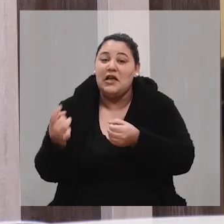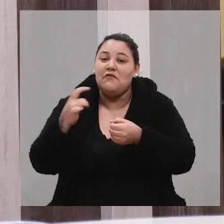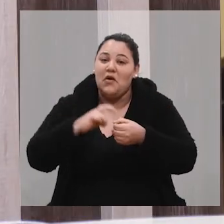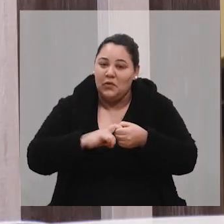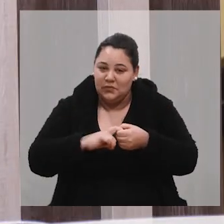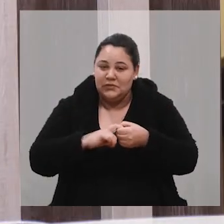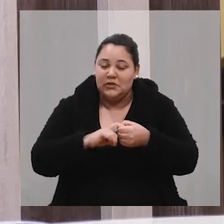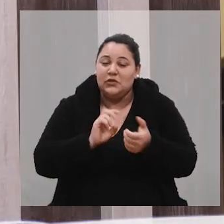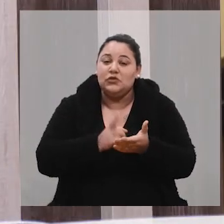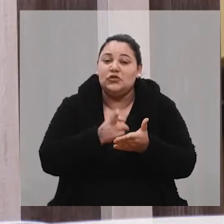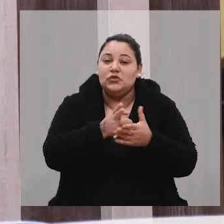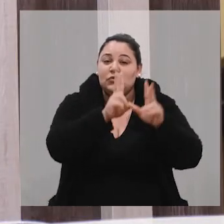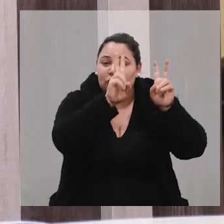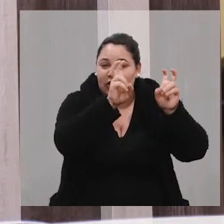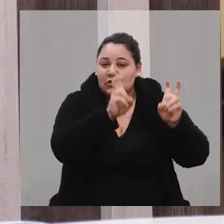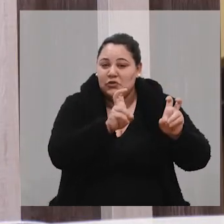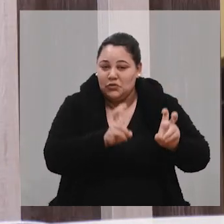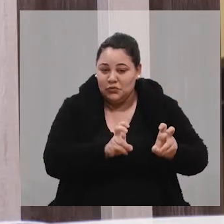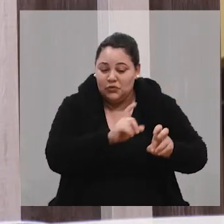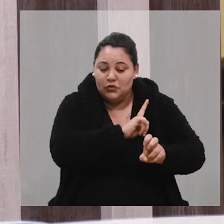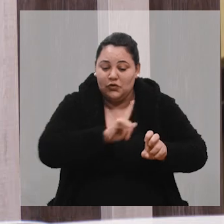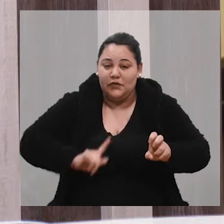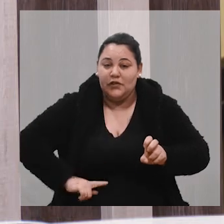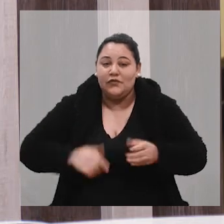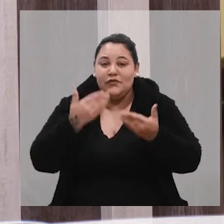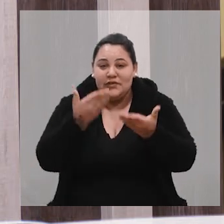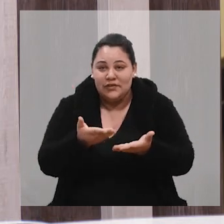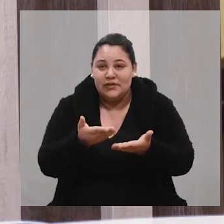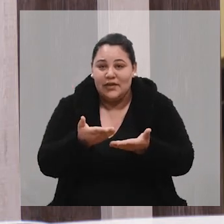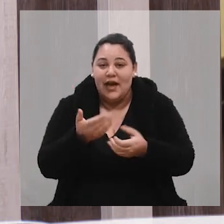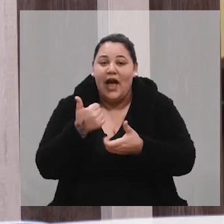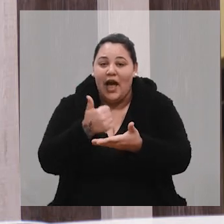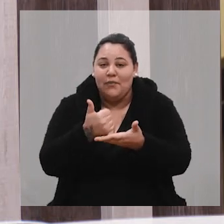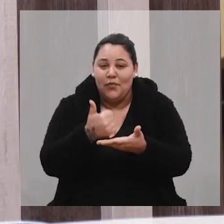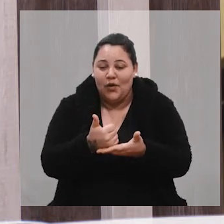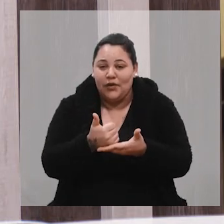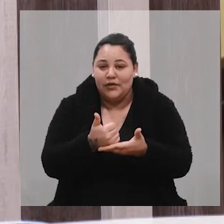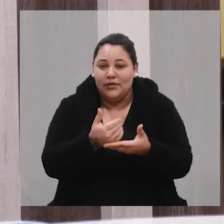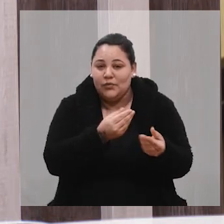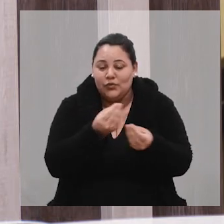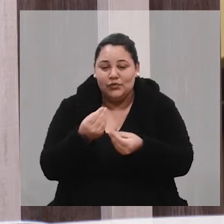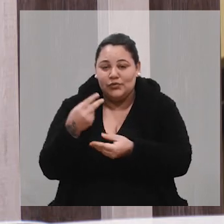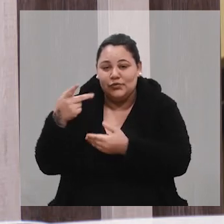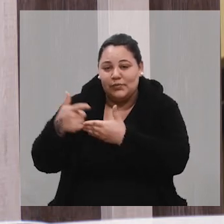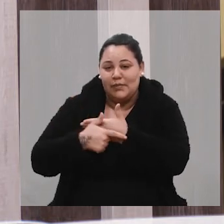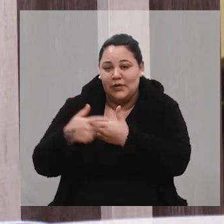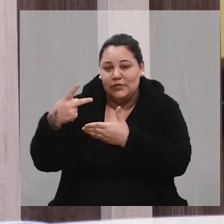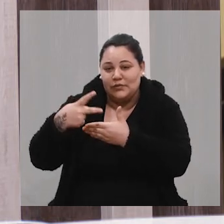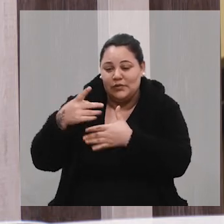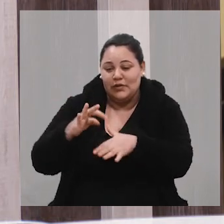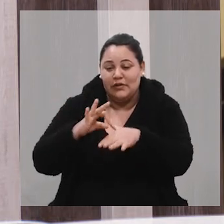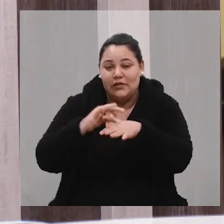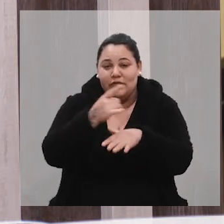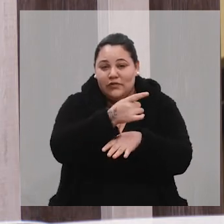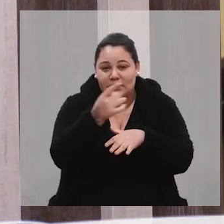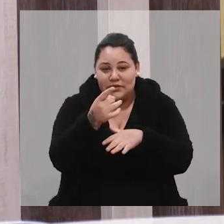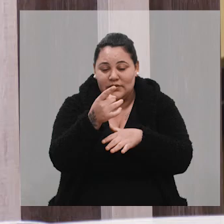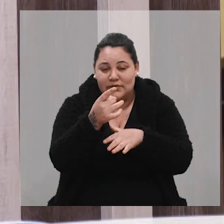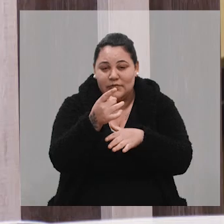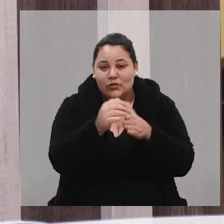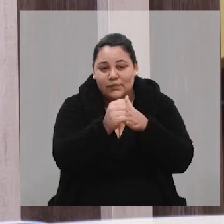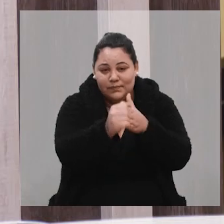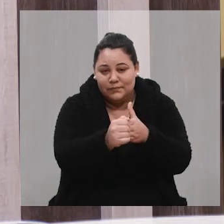já na volta dando sequência a essas pautas do governo que o senhor aqui na casa tem defendido como vice-líder. E vocês